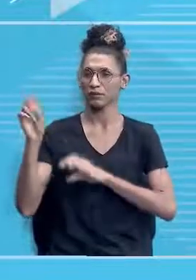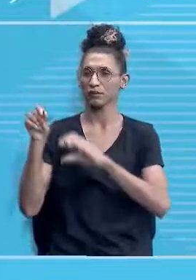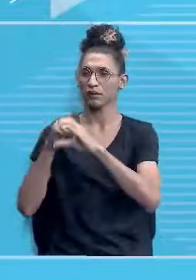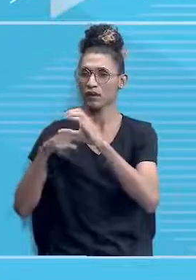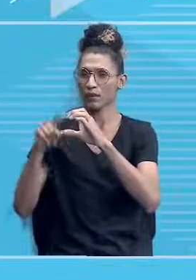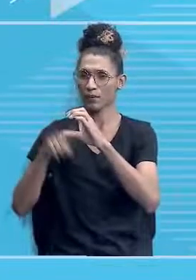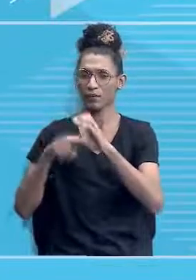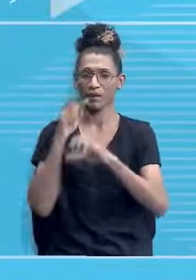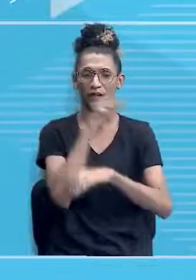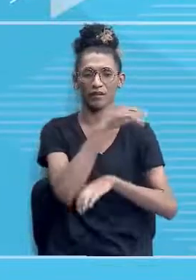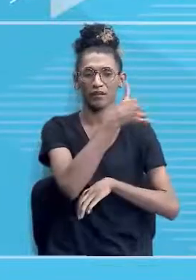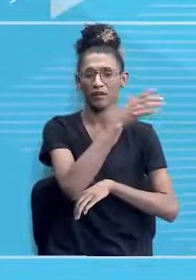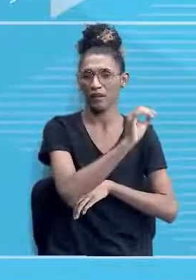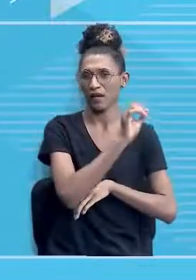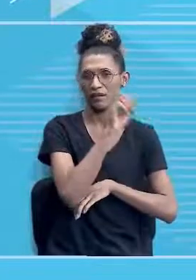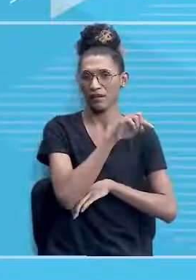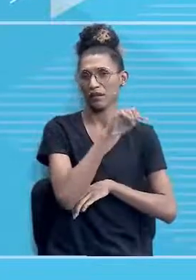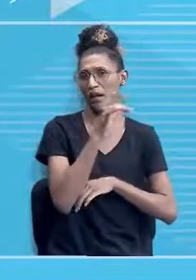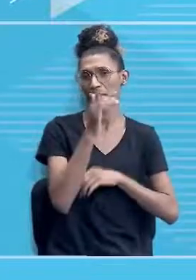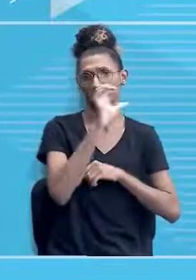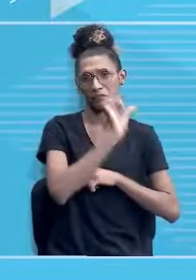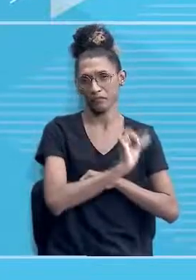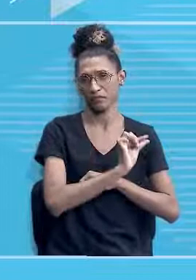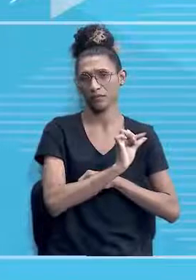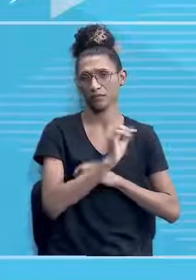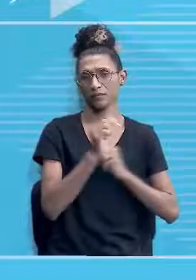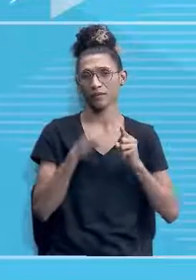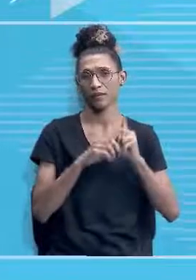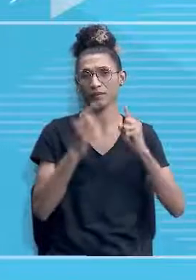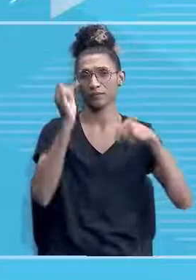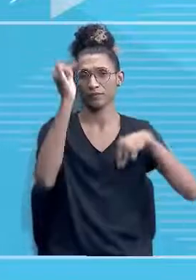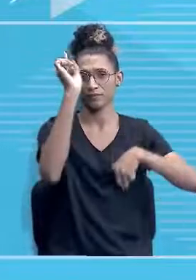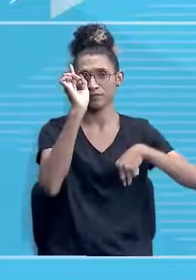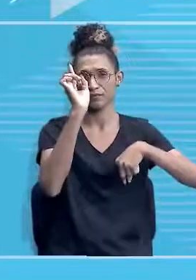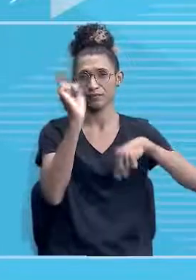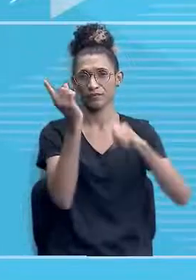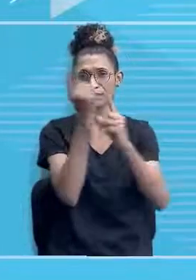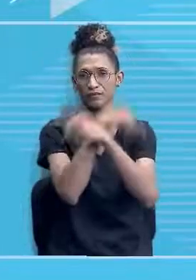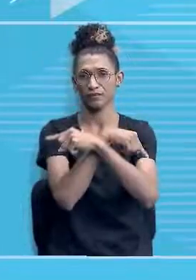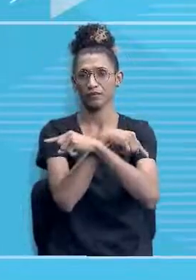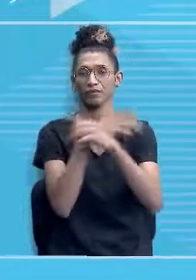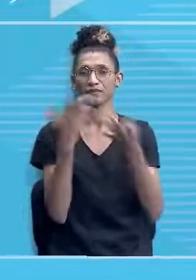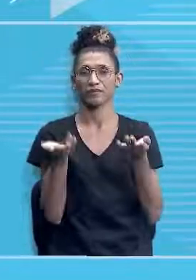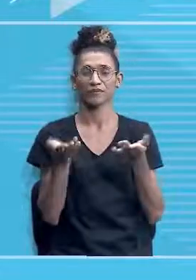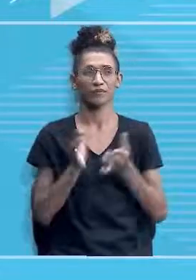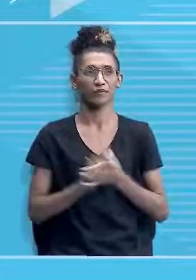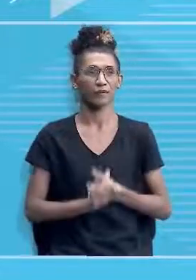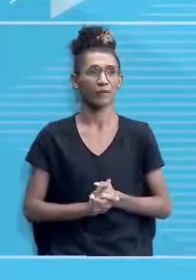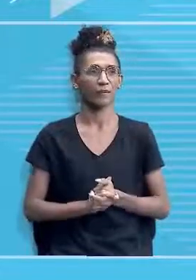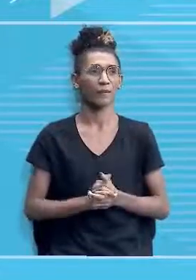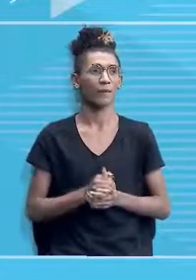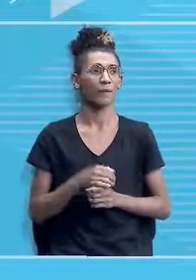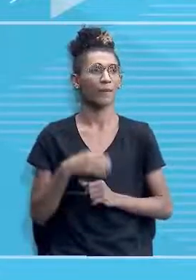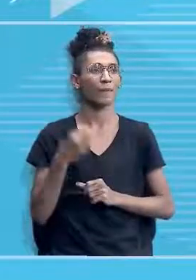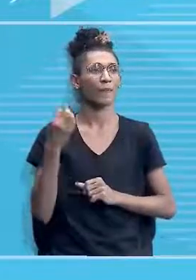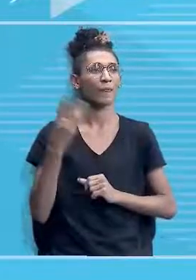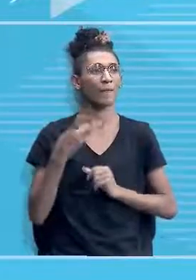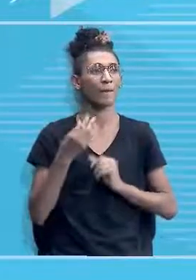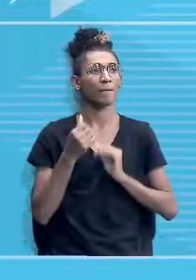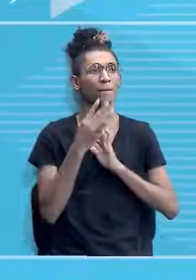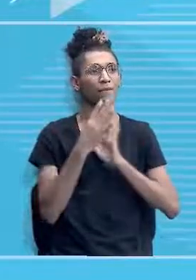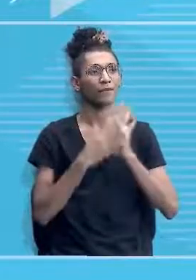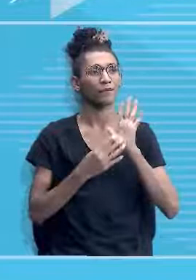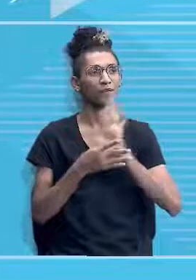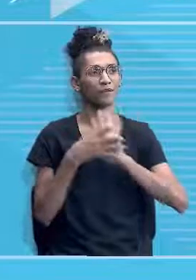com 10 quem tem 10 é menos solúvel é inversamente proporcional certo aqui a terceira tabela tá ali